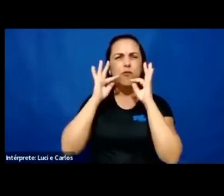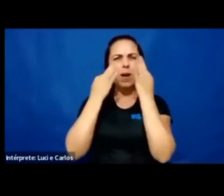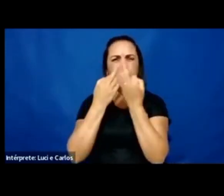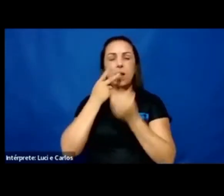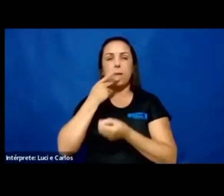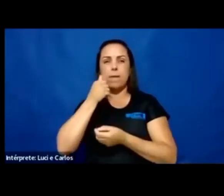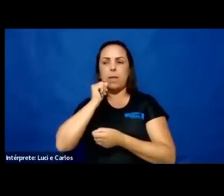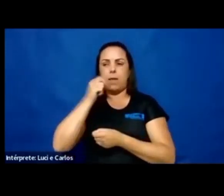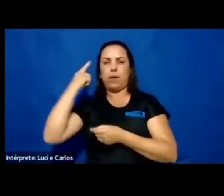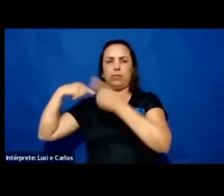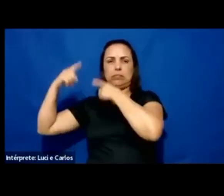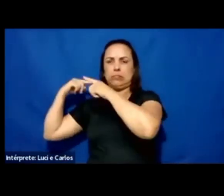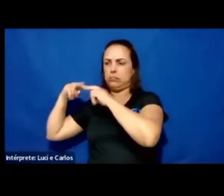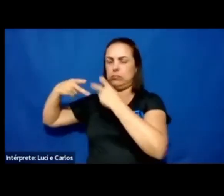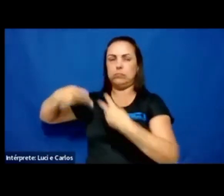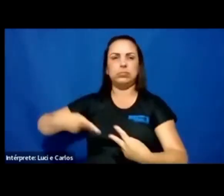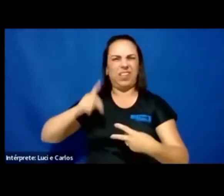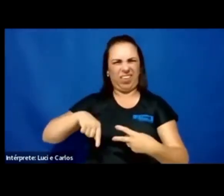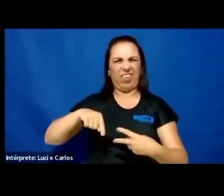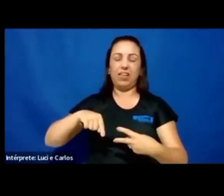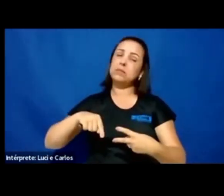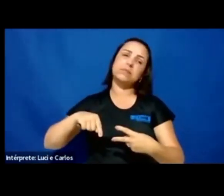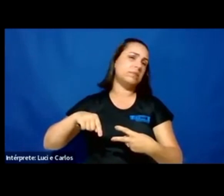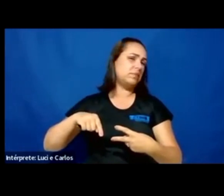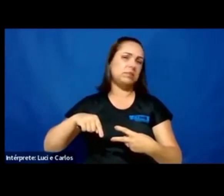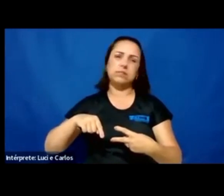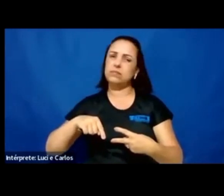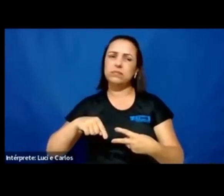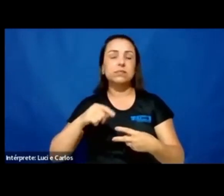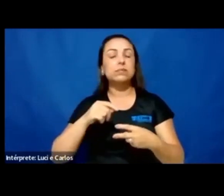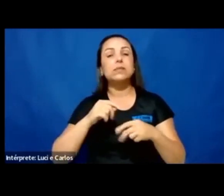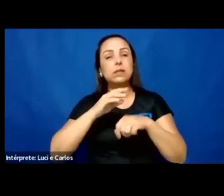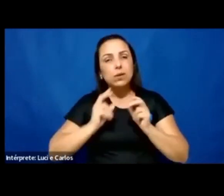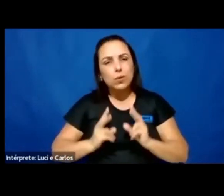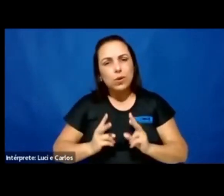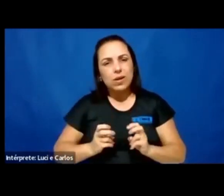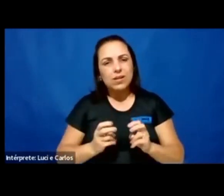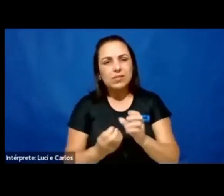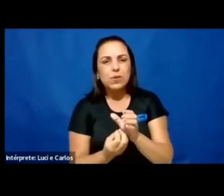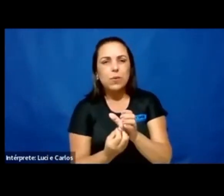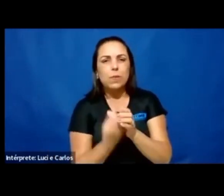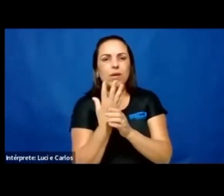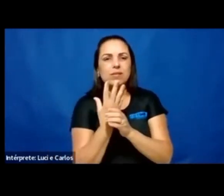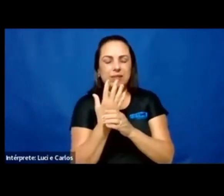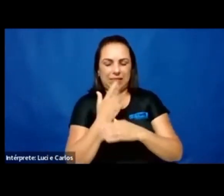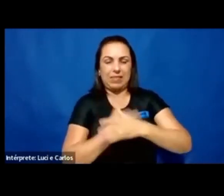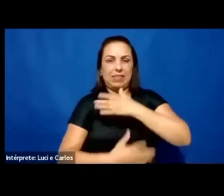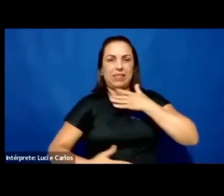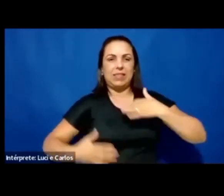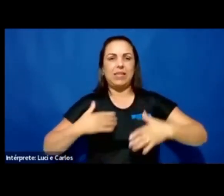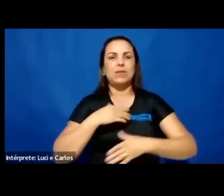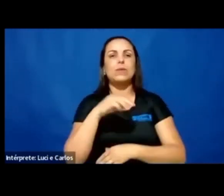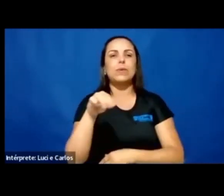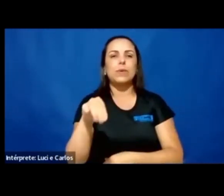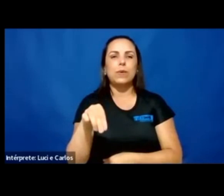câncer? Na verdade, não é. Tá? O câncer, ele é uma doença metabólica. O que que isso